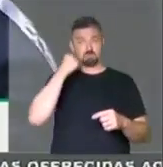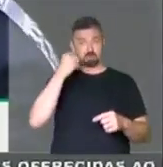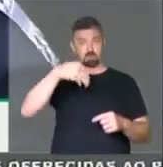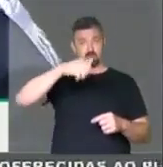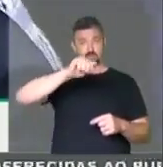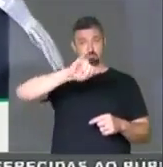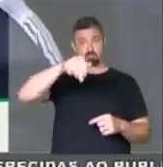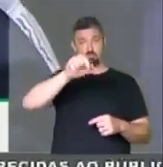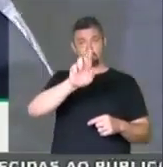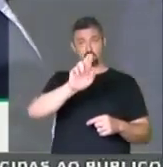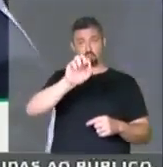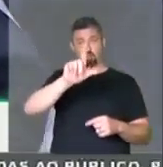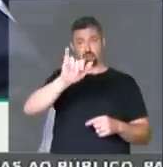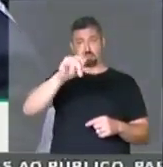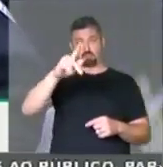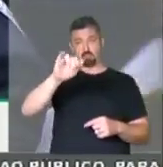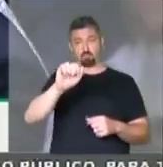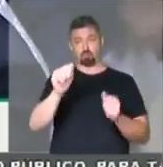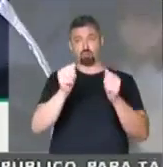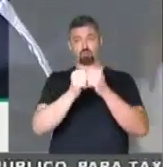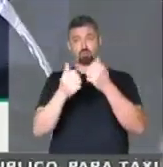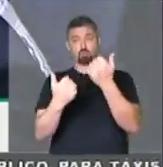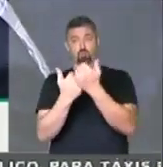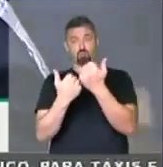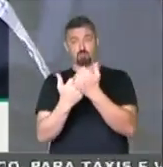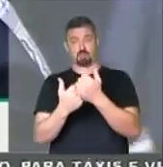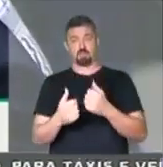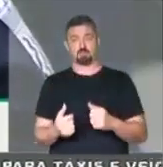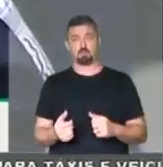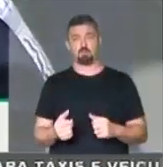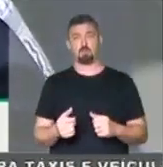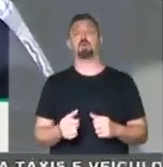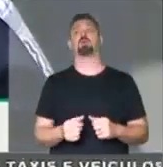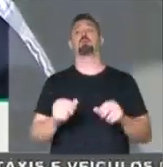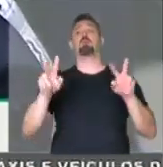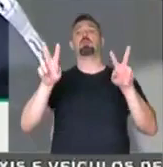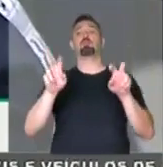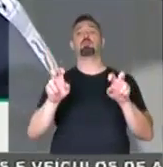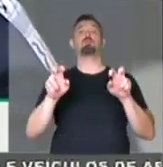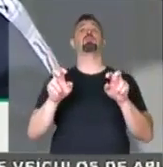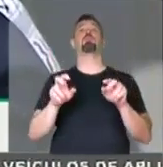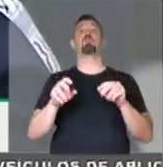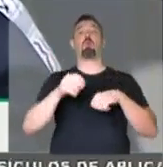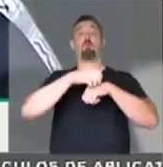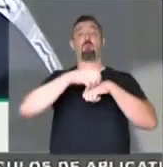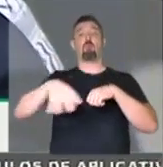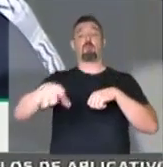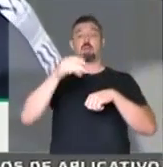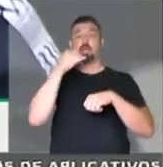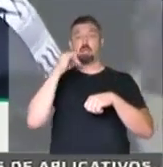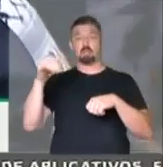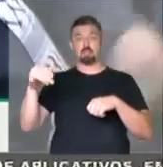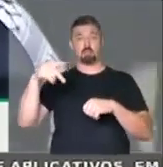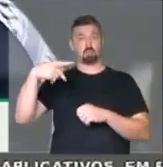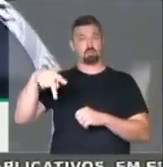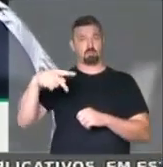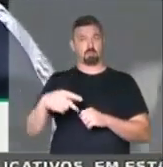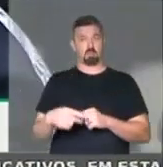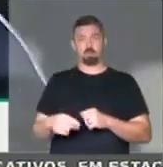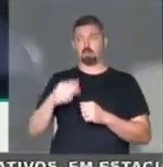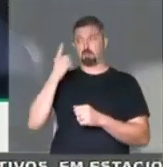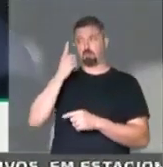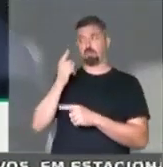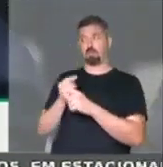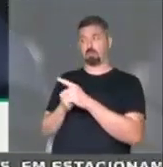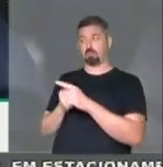senador Major Olímpio na relação com o seu suplente no que diz respeito ao fornecimento de energia elétrica, deputado